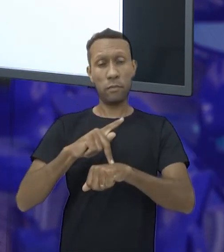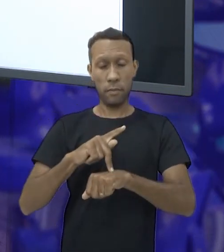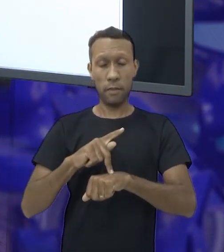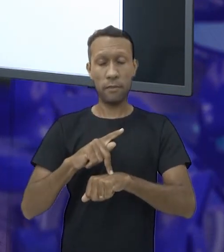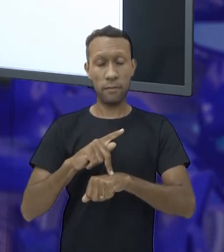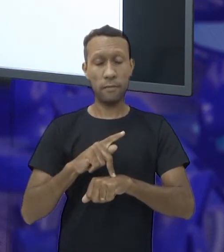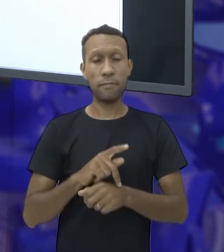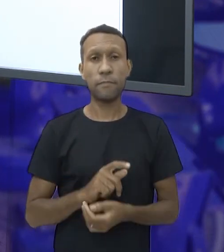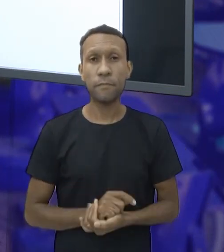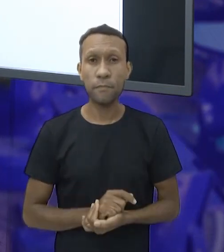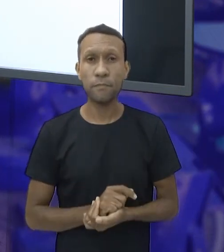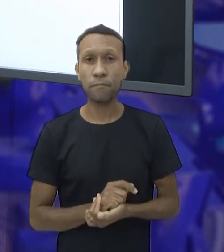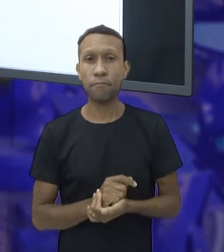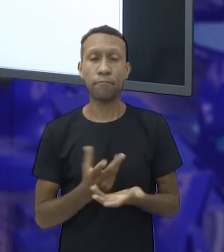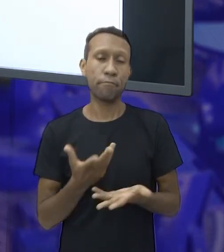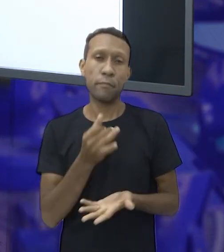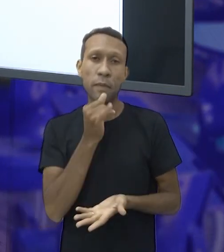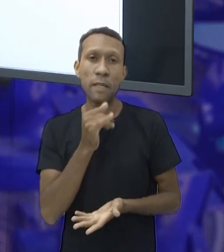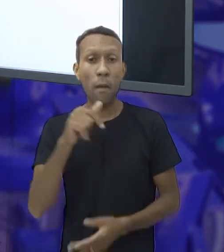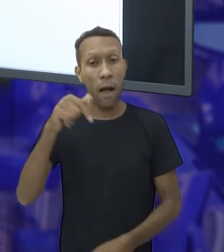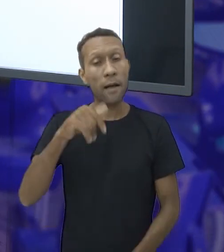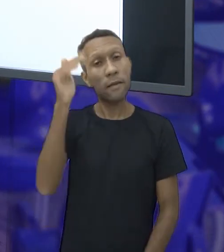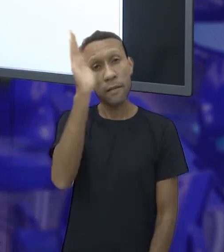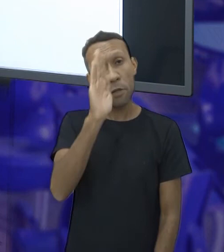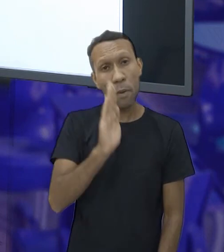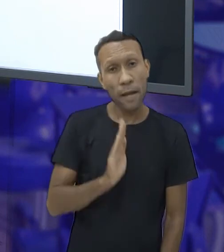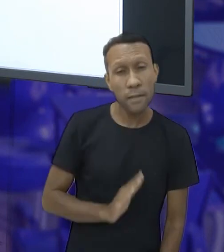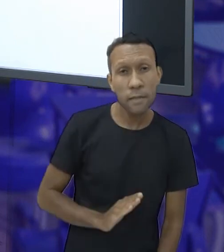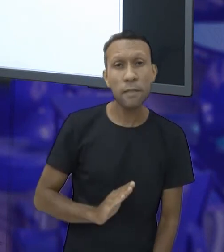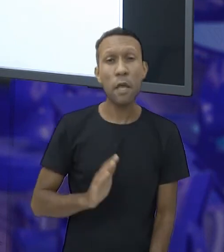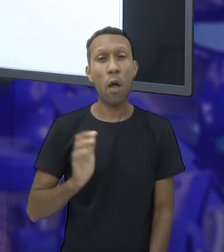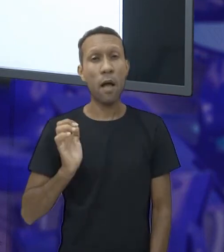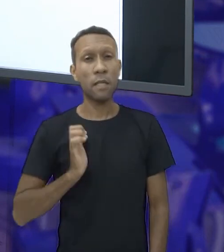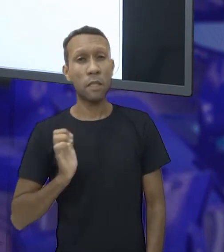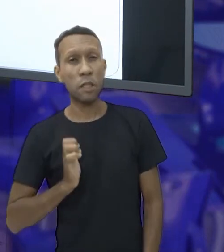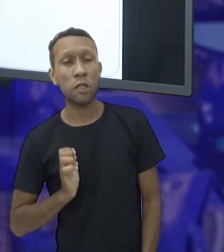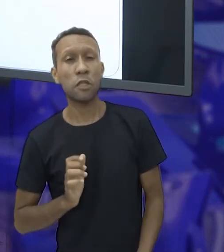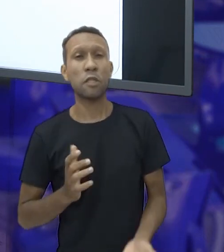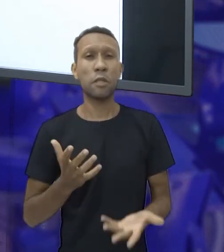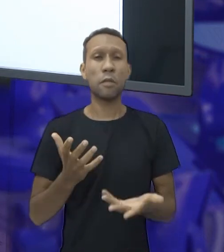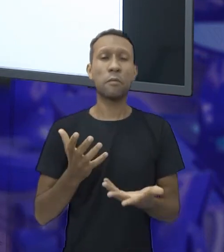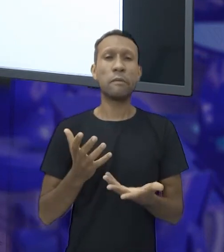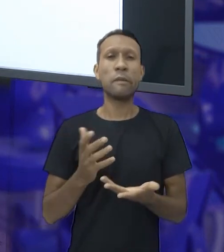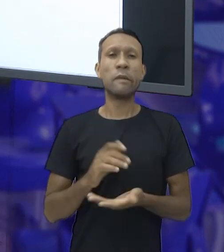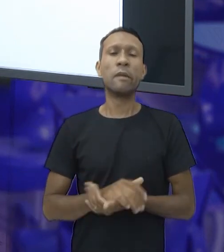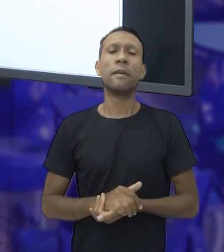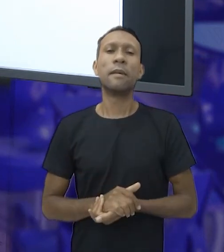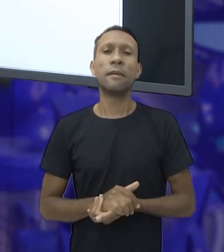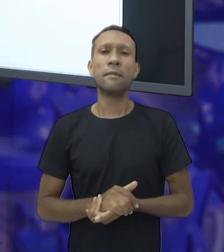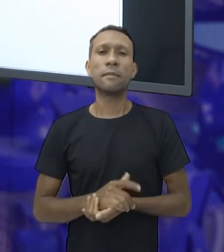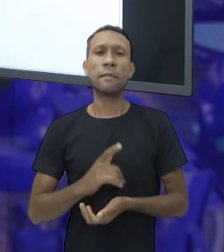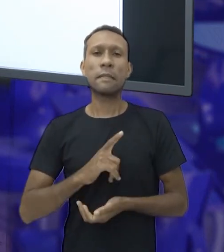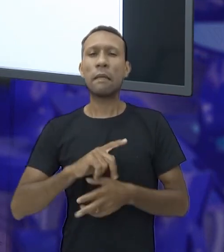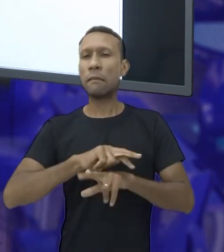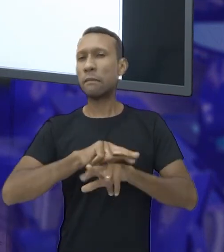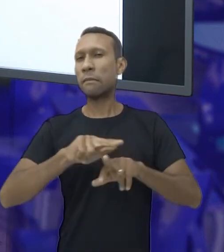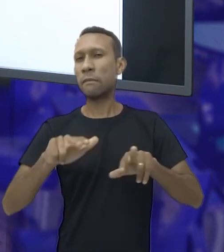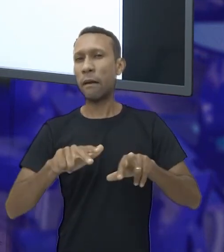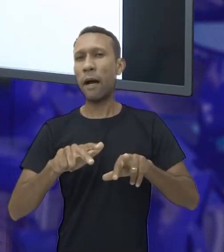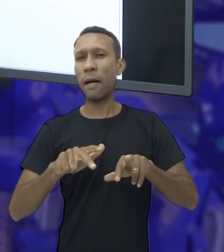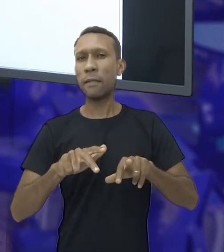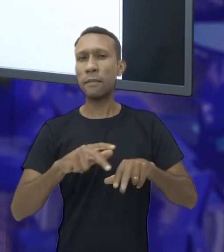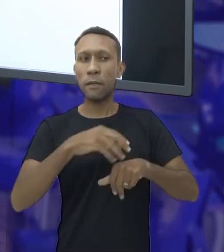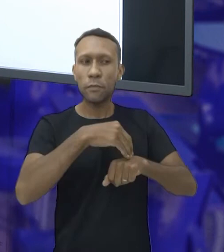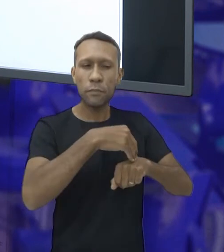de industrialização. Caso do Brasil, caso da Argentina, do Chile, do México. Então, eles